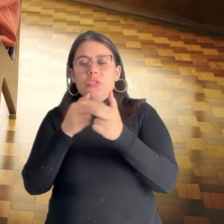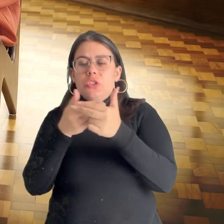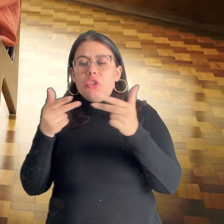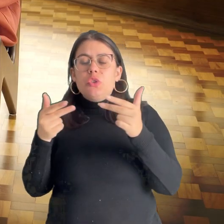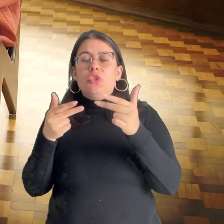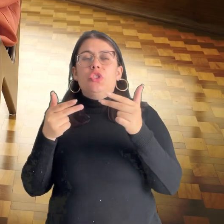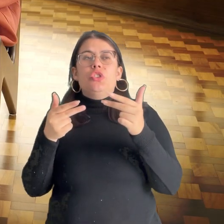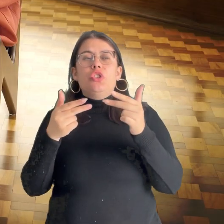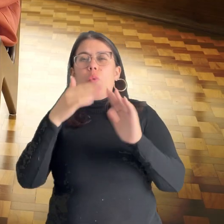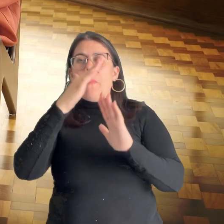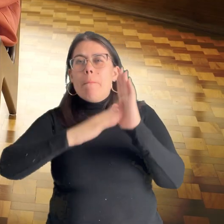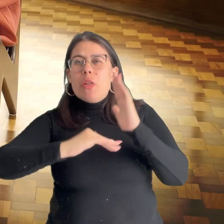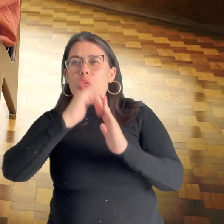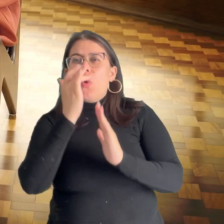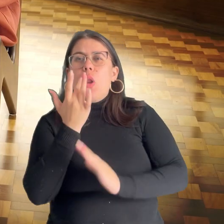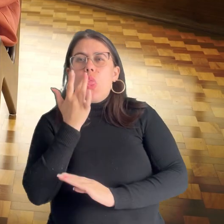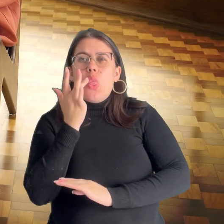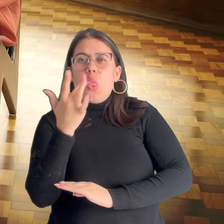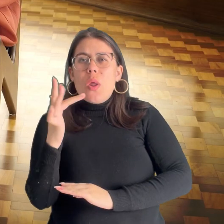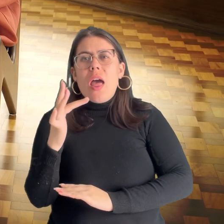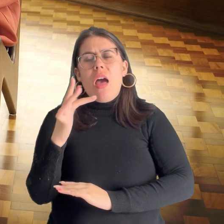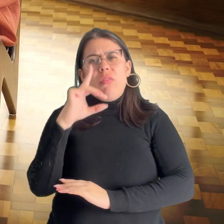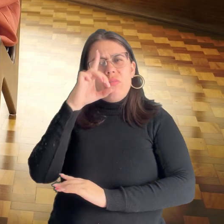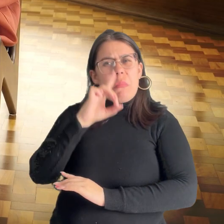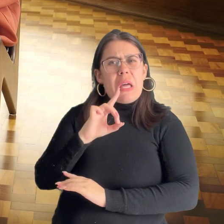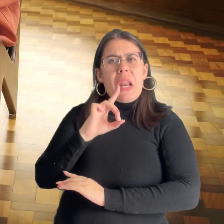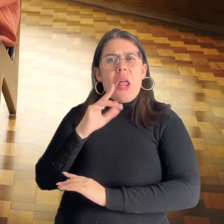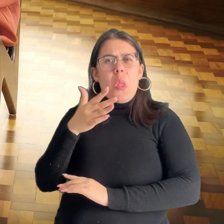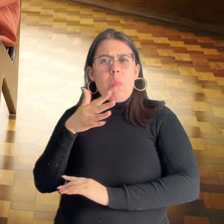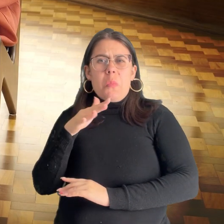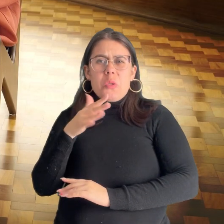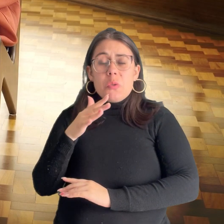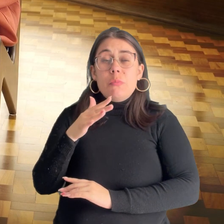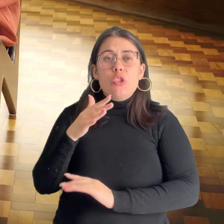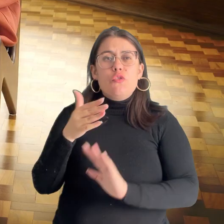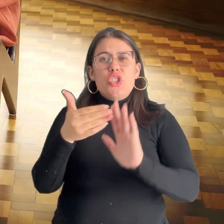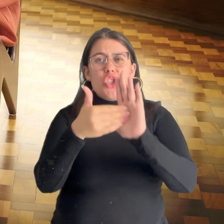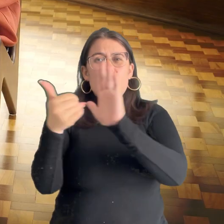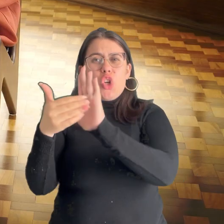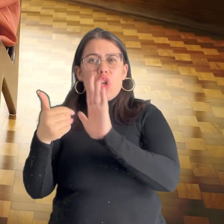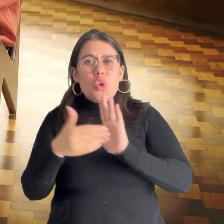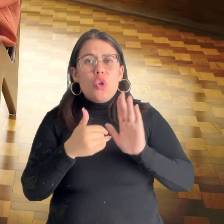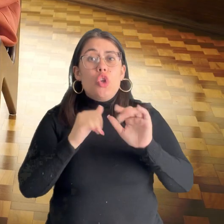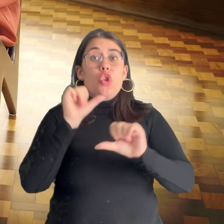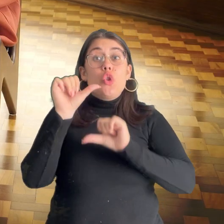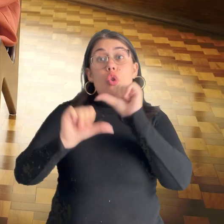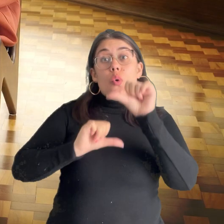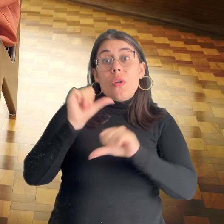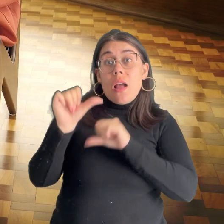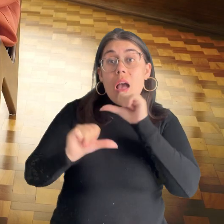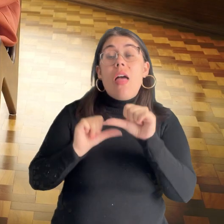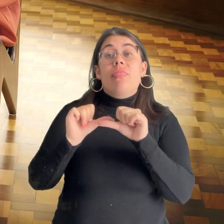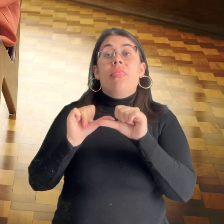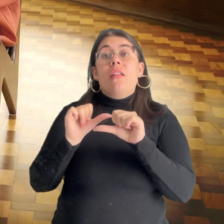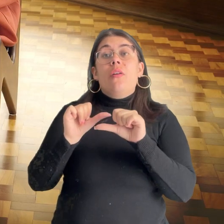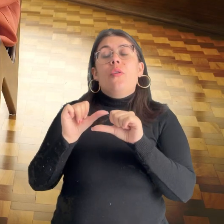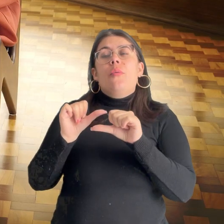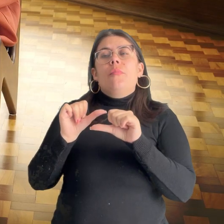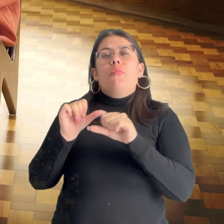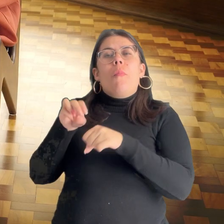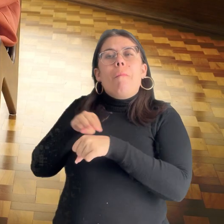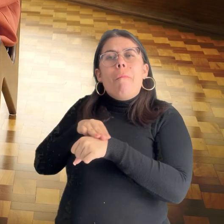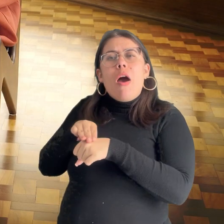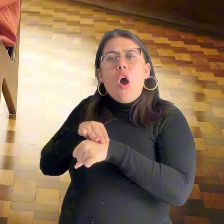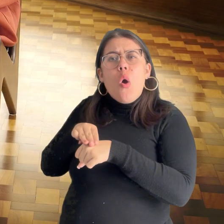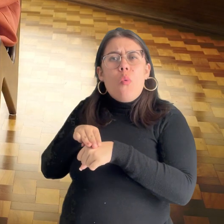dourado, amarelo dourado, e foram todas arrancadas e trocadas por um marrom. E como descobrimos